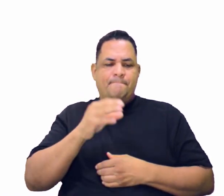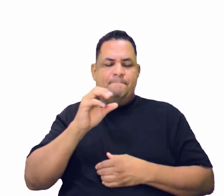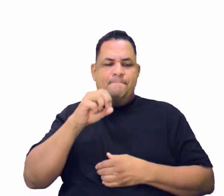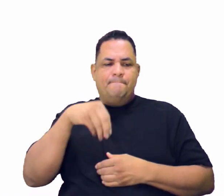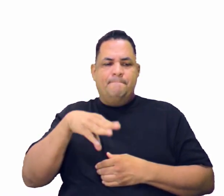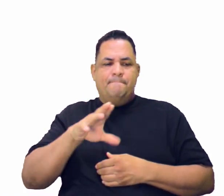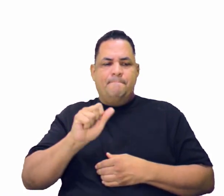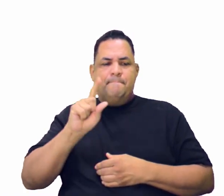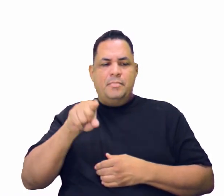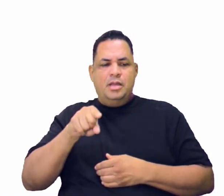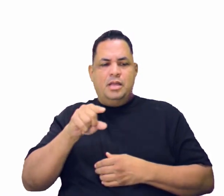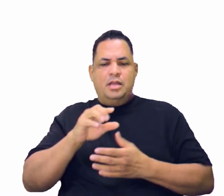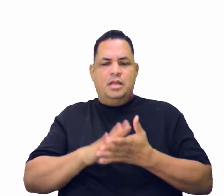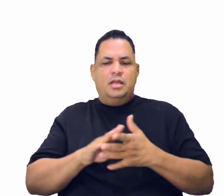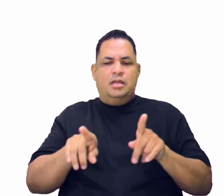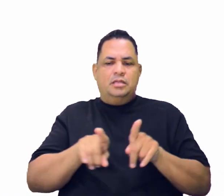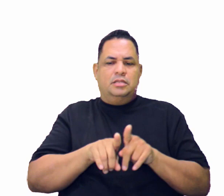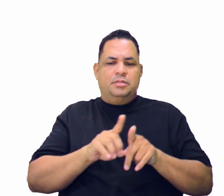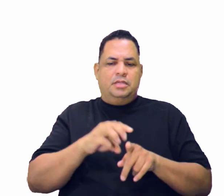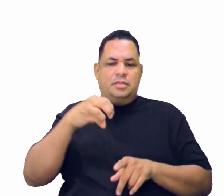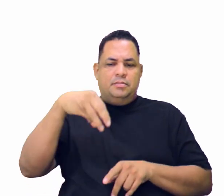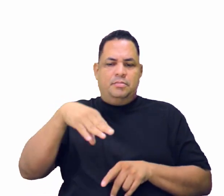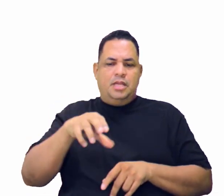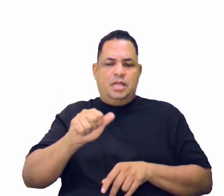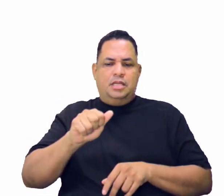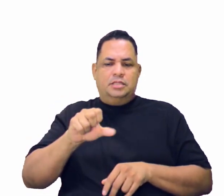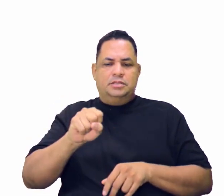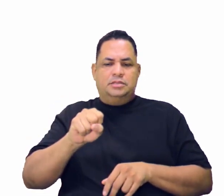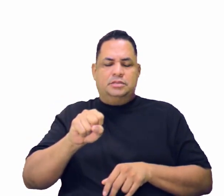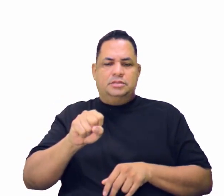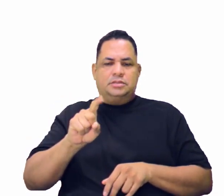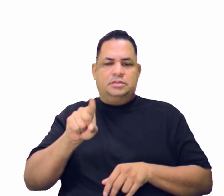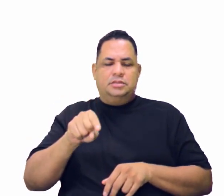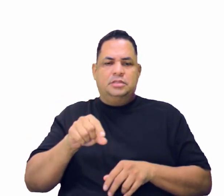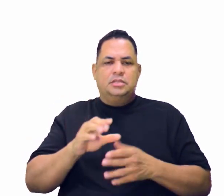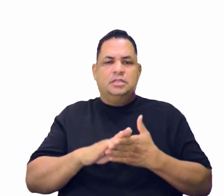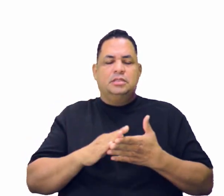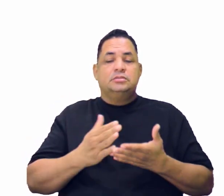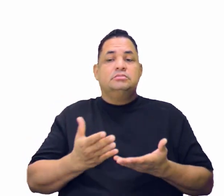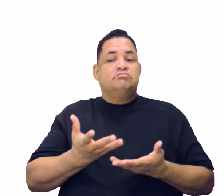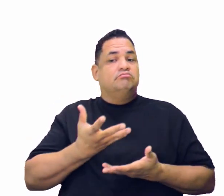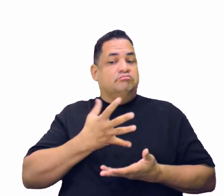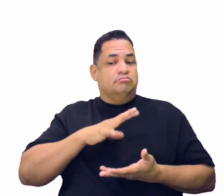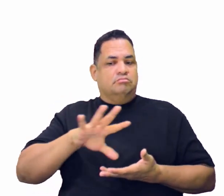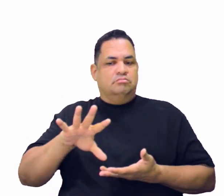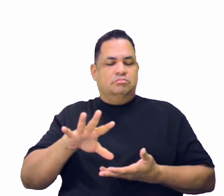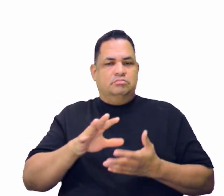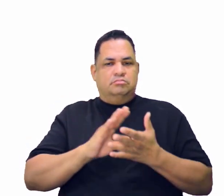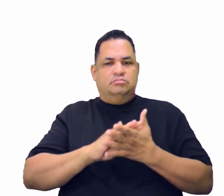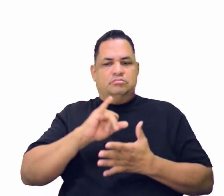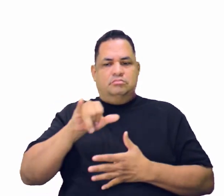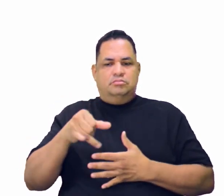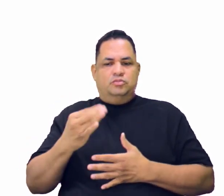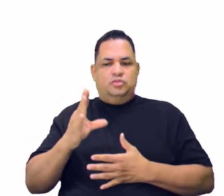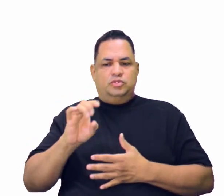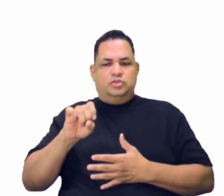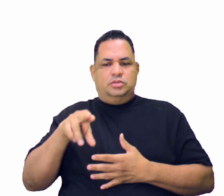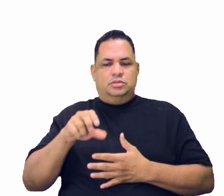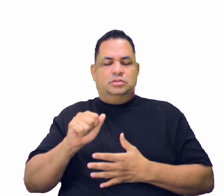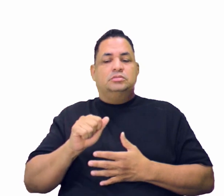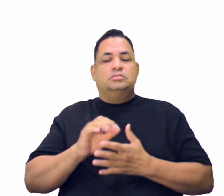meninas más, que é mais de umas. Ó, se eu não quiser, eu posso colocar assim, Joana e Flávia